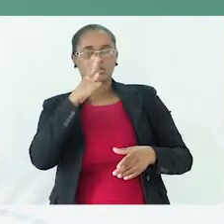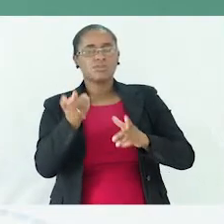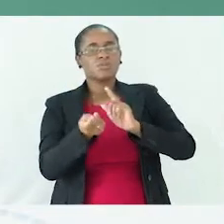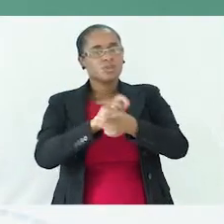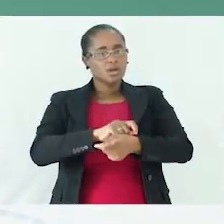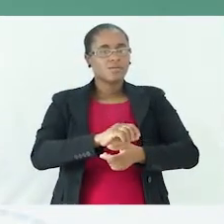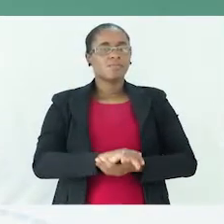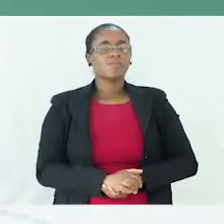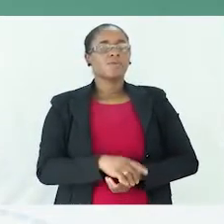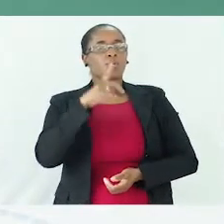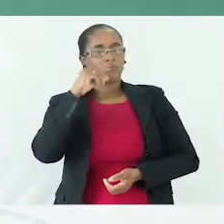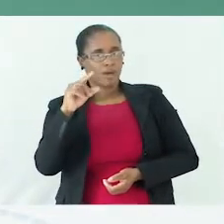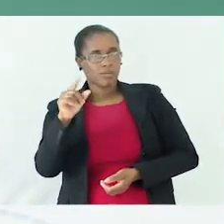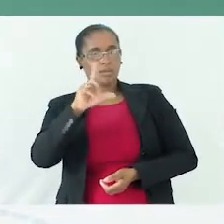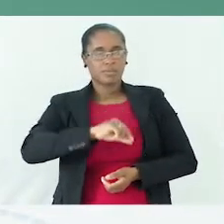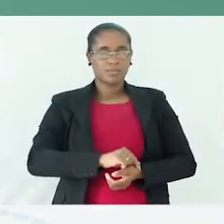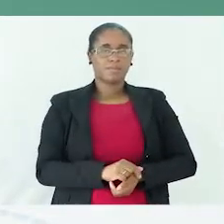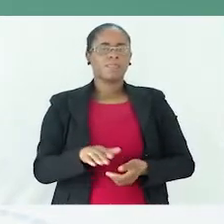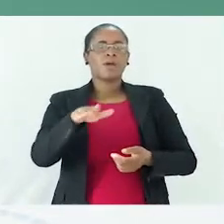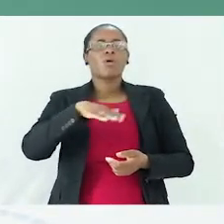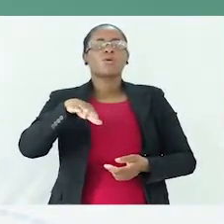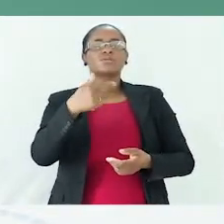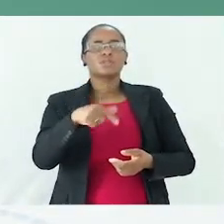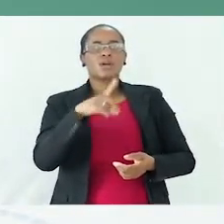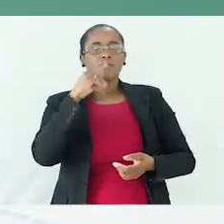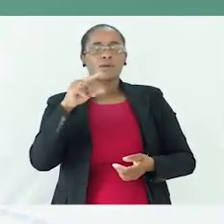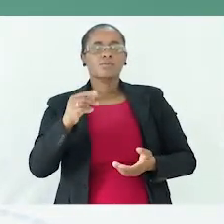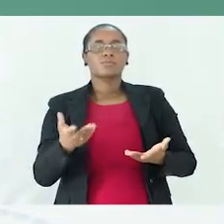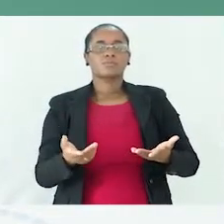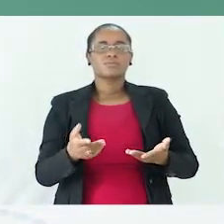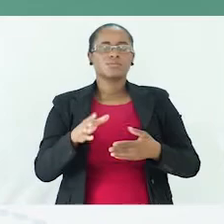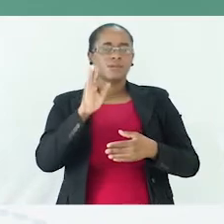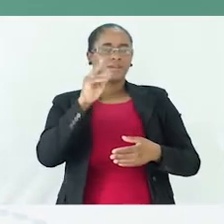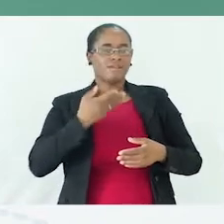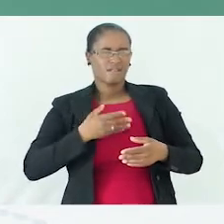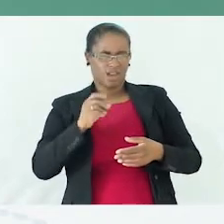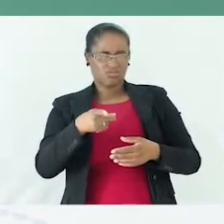mudar? O verbo. Onde está o verbo? Fado?